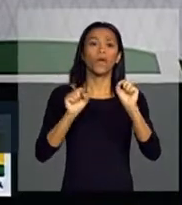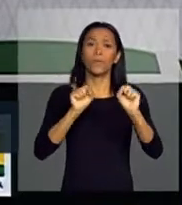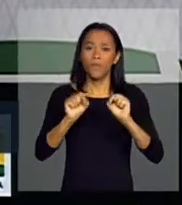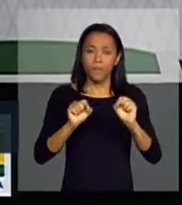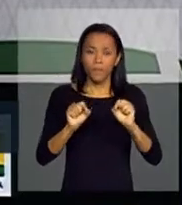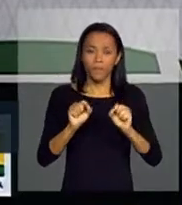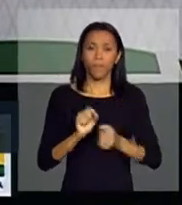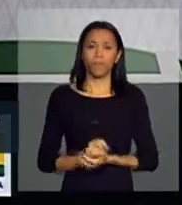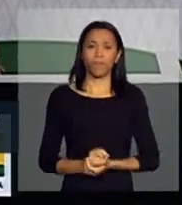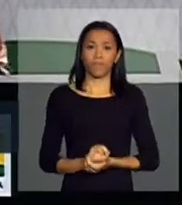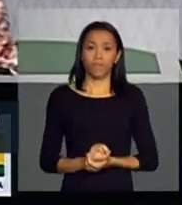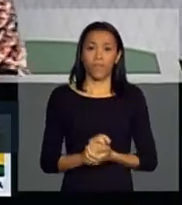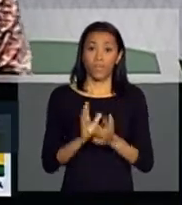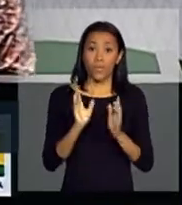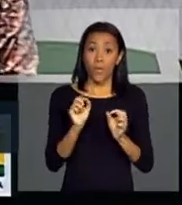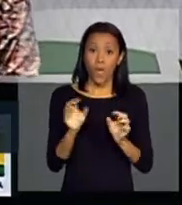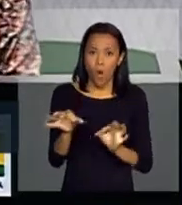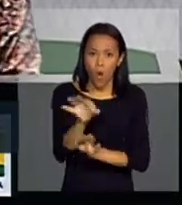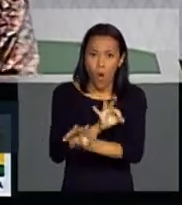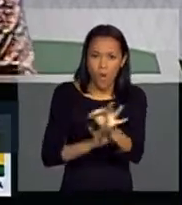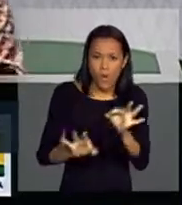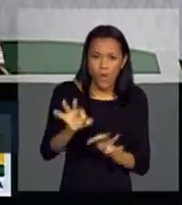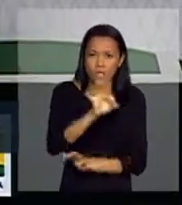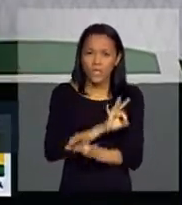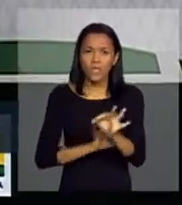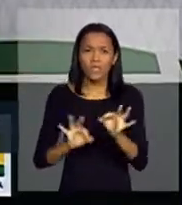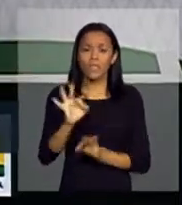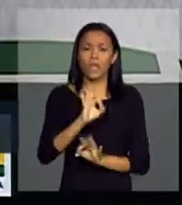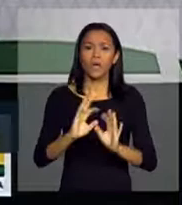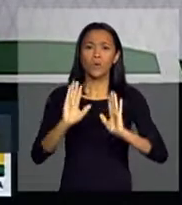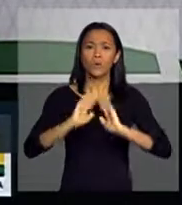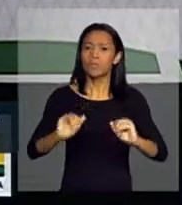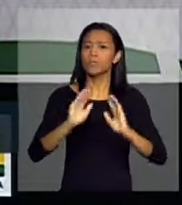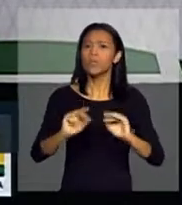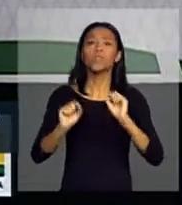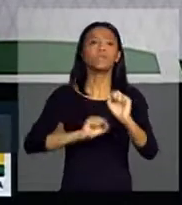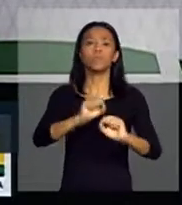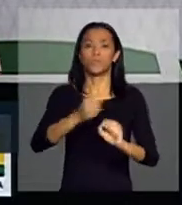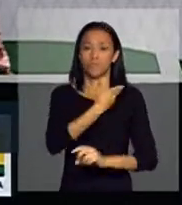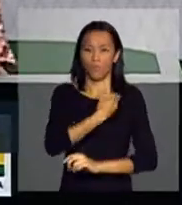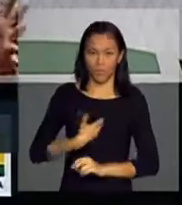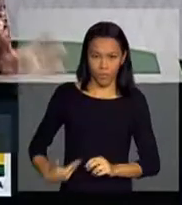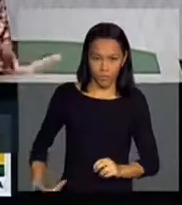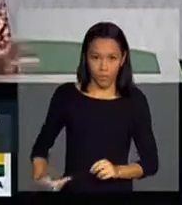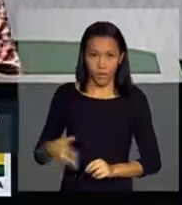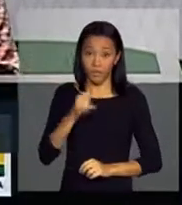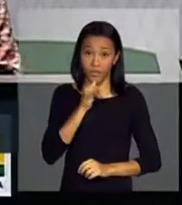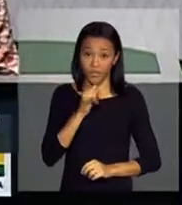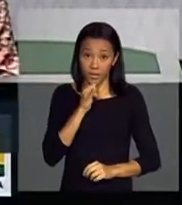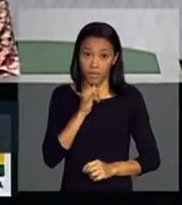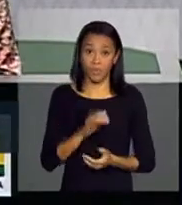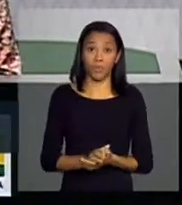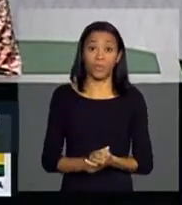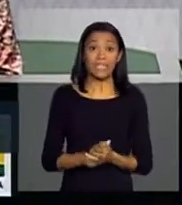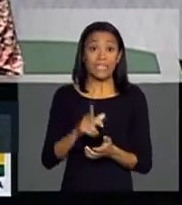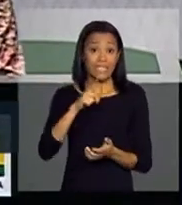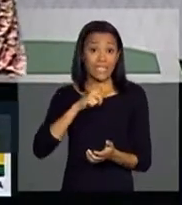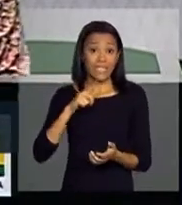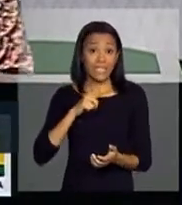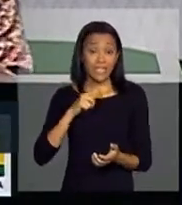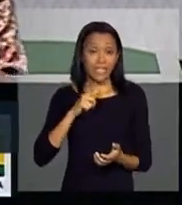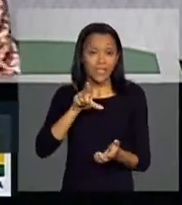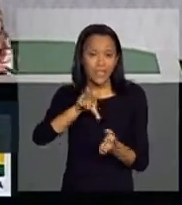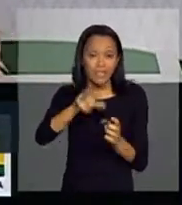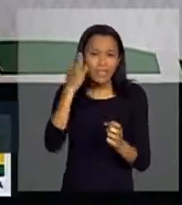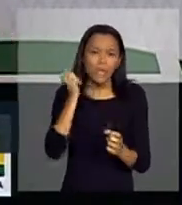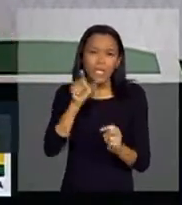demanda organizar a demanda do governo criar as margens de preferência